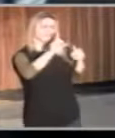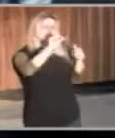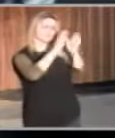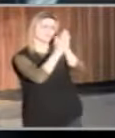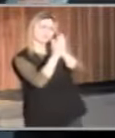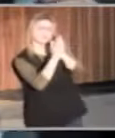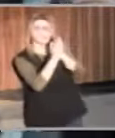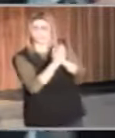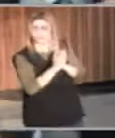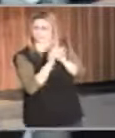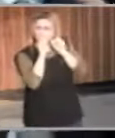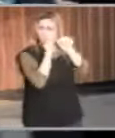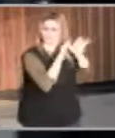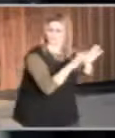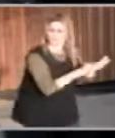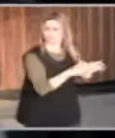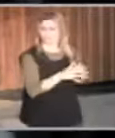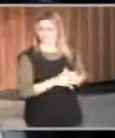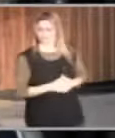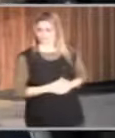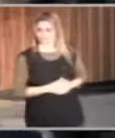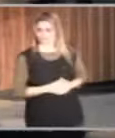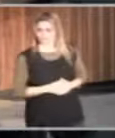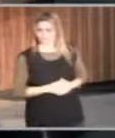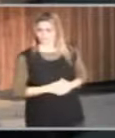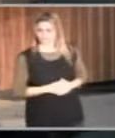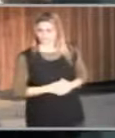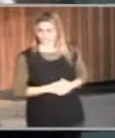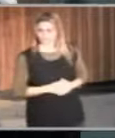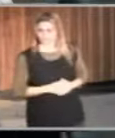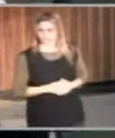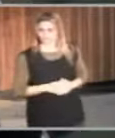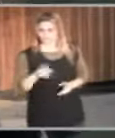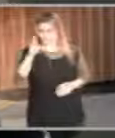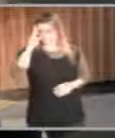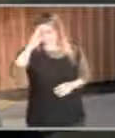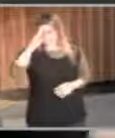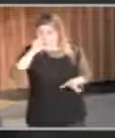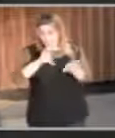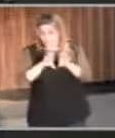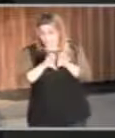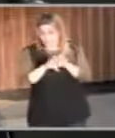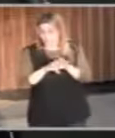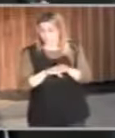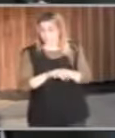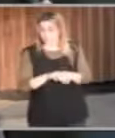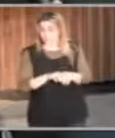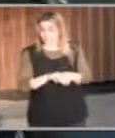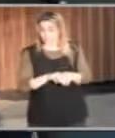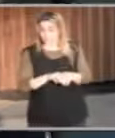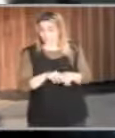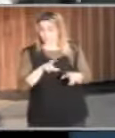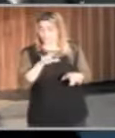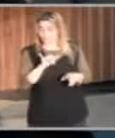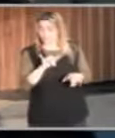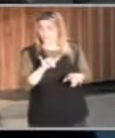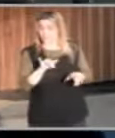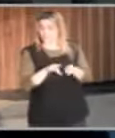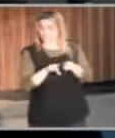isso isso e abençoa agora lembra que isso você vai transformar como